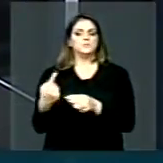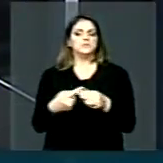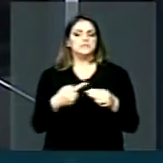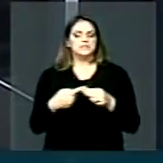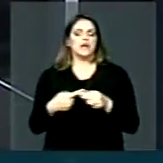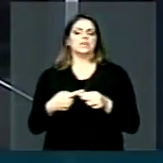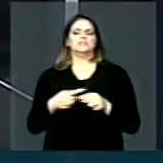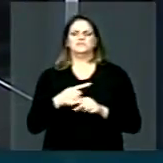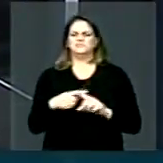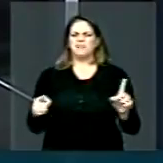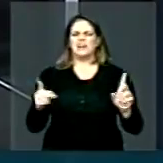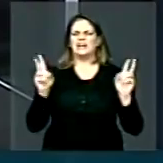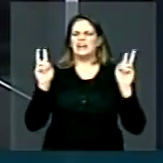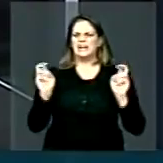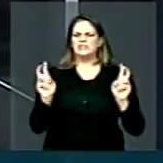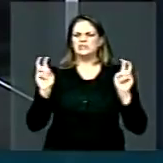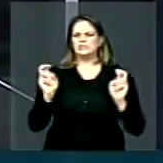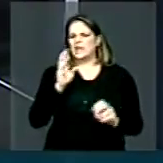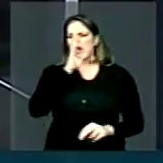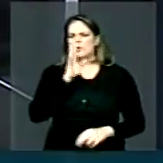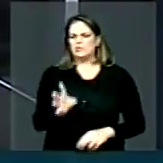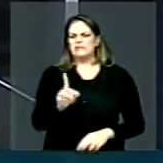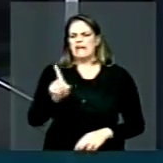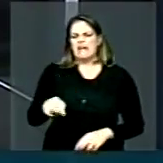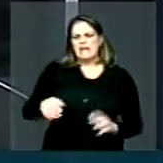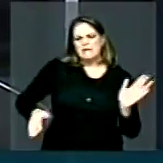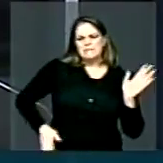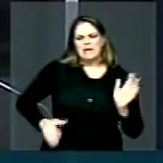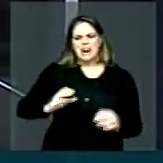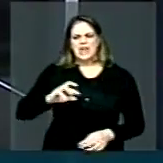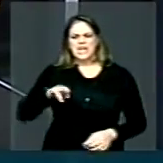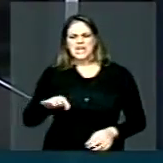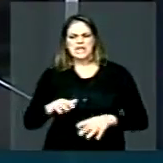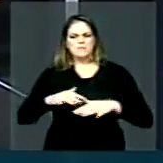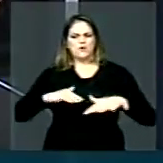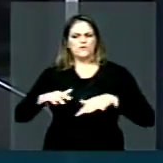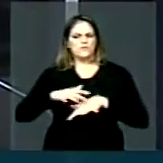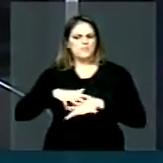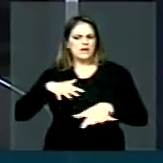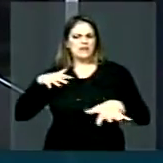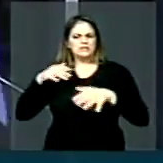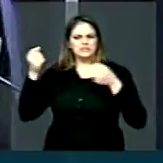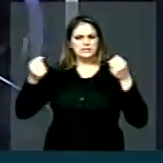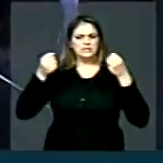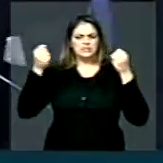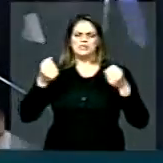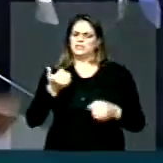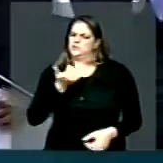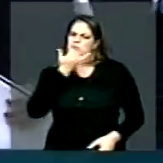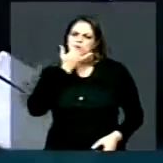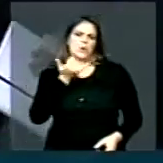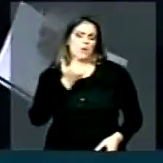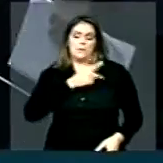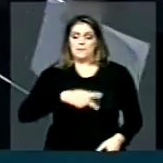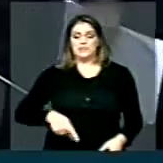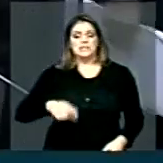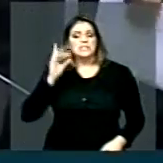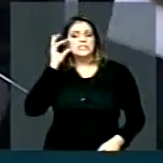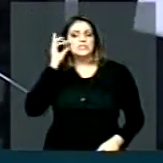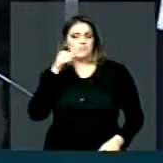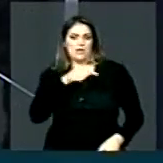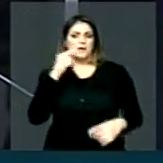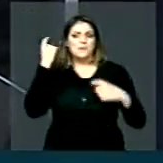a criminalização dos movimentos sociais. E me desculpe a presidente Dilma, que está preocupada com